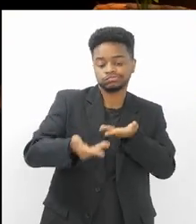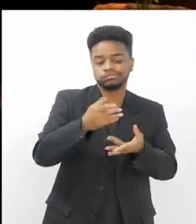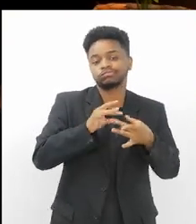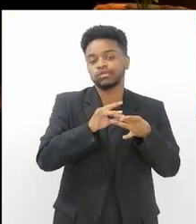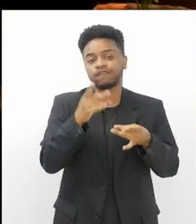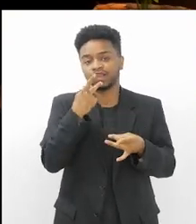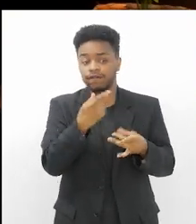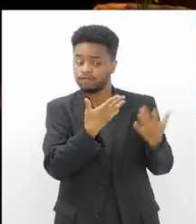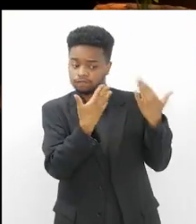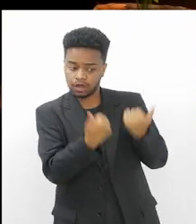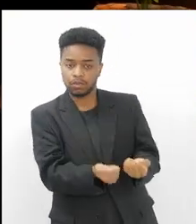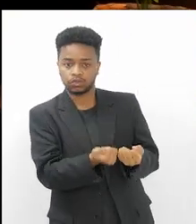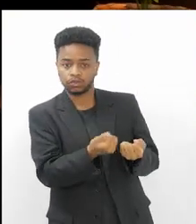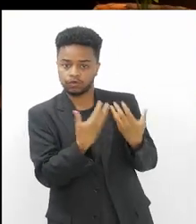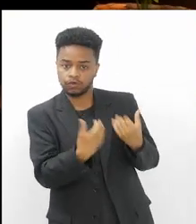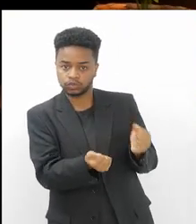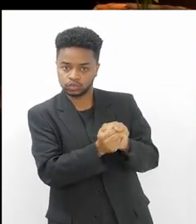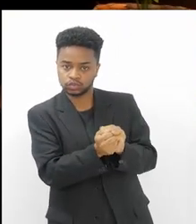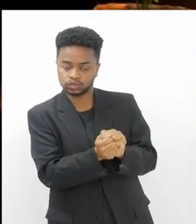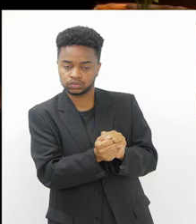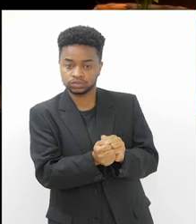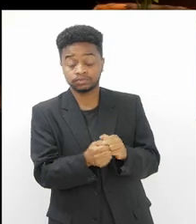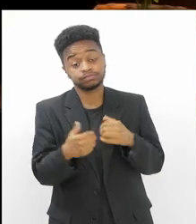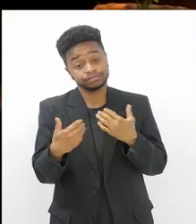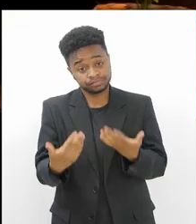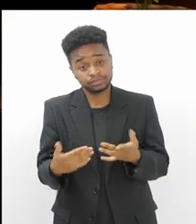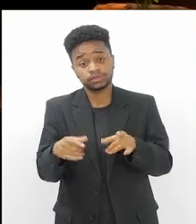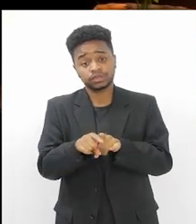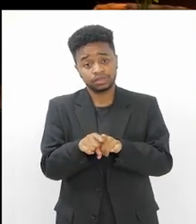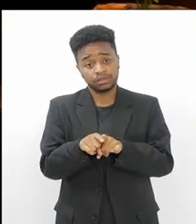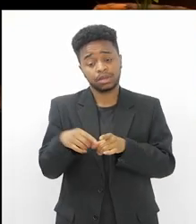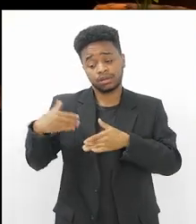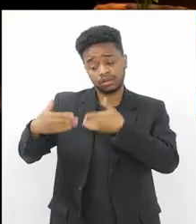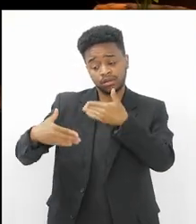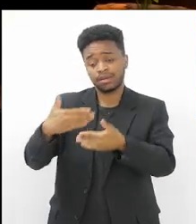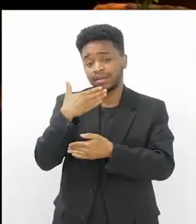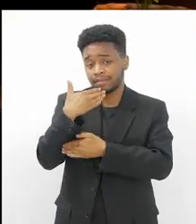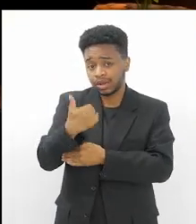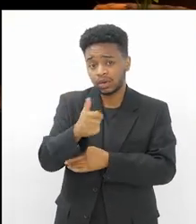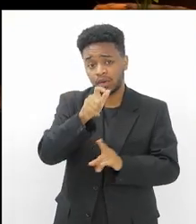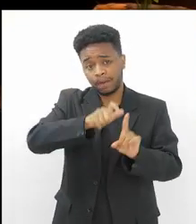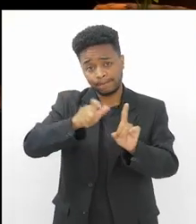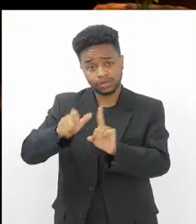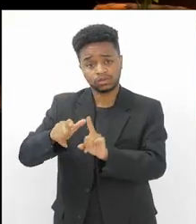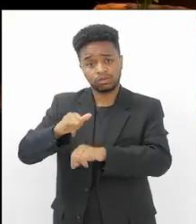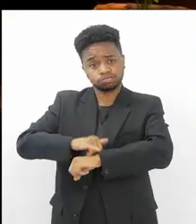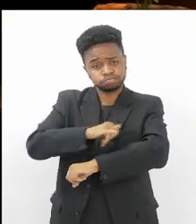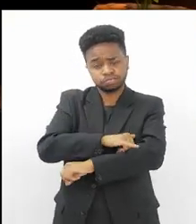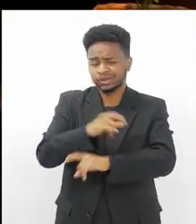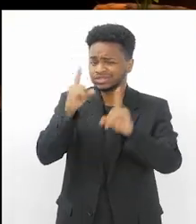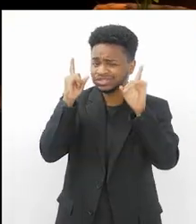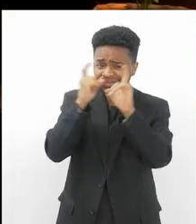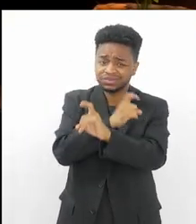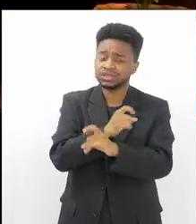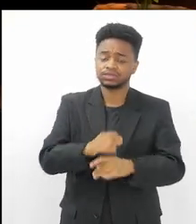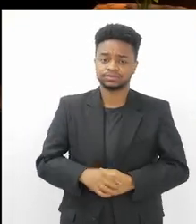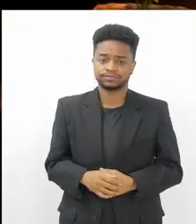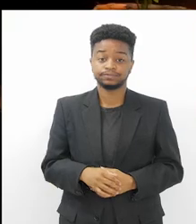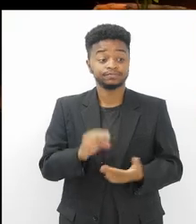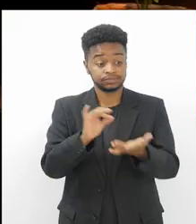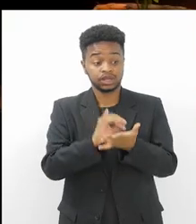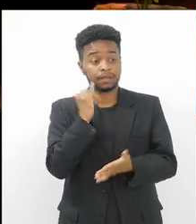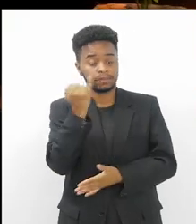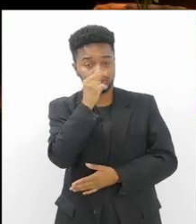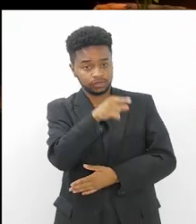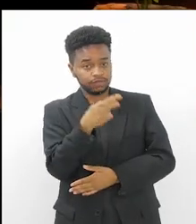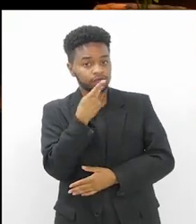que dá a mão e diz assim, vamos lá. E mesmo assim, a recuperação de um obeso é muito difícil. Pois